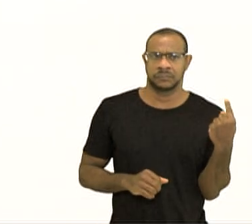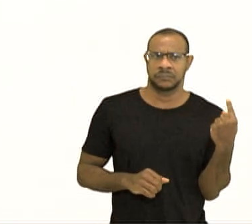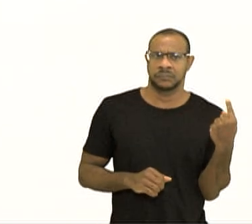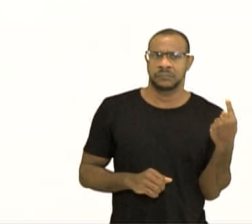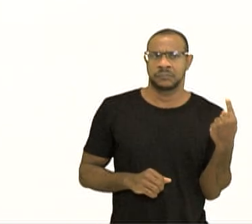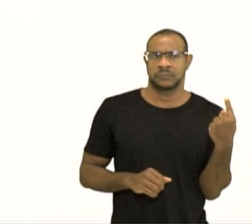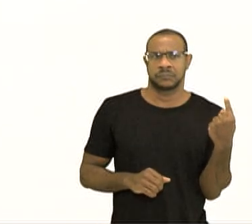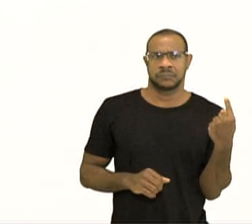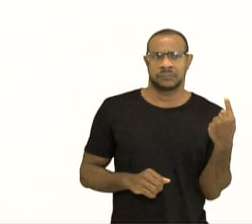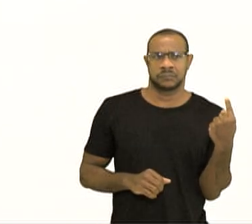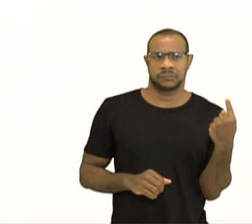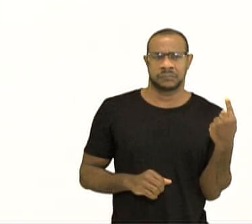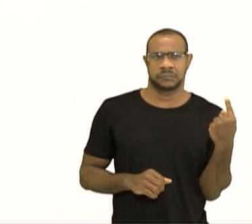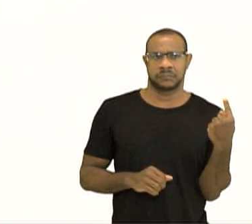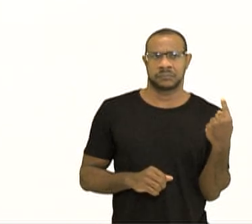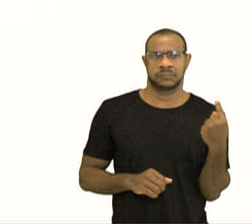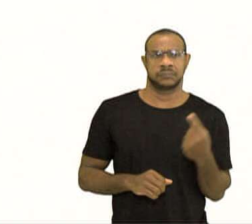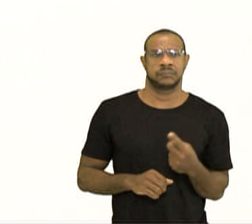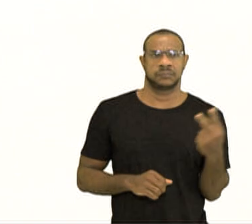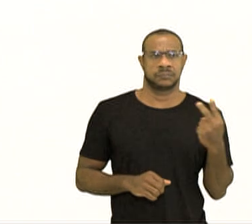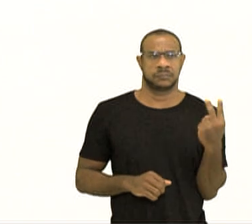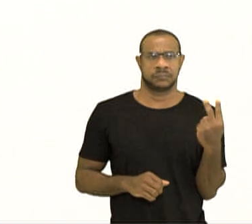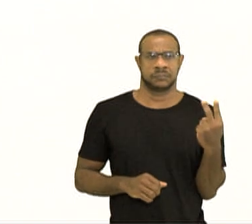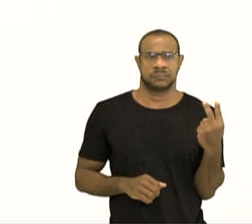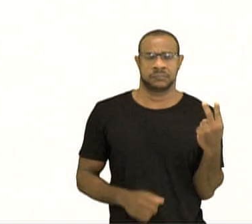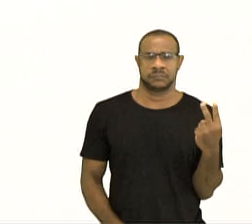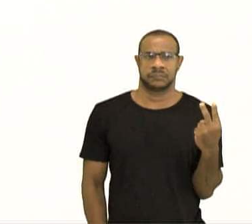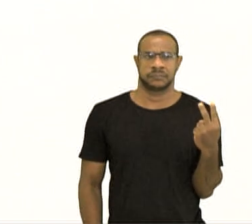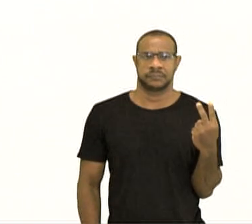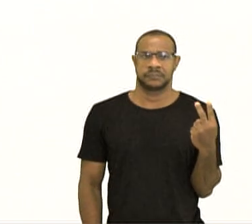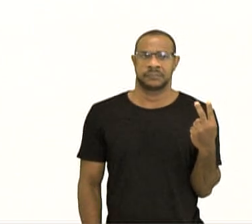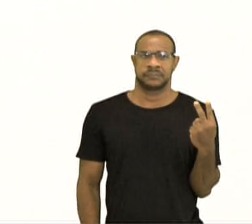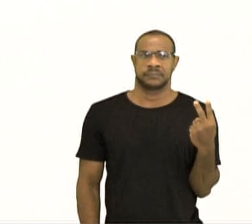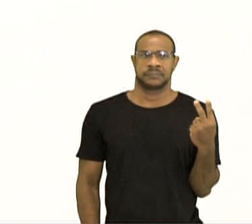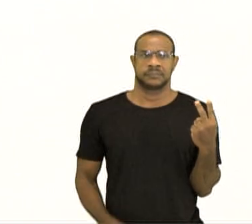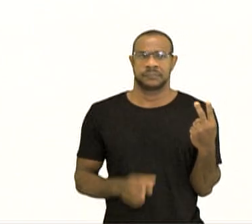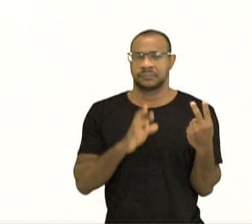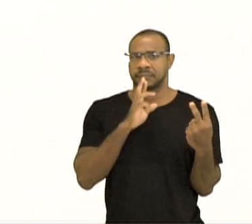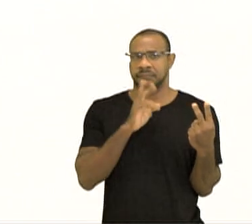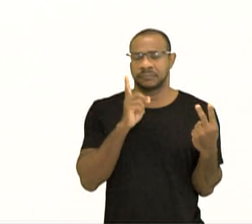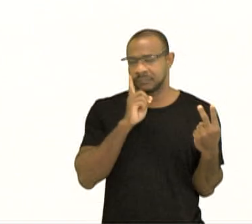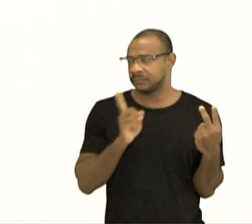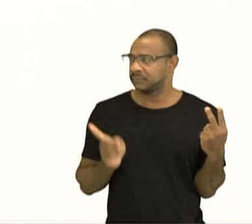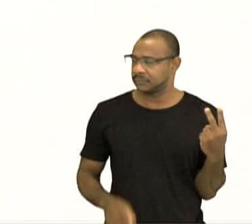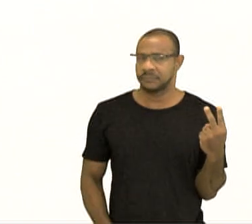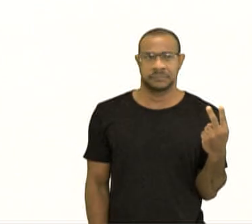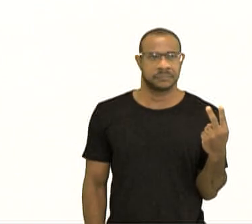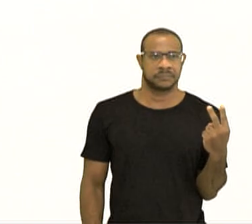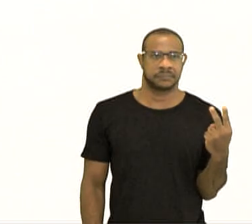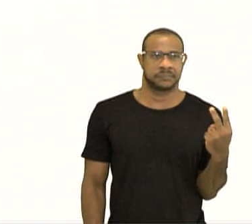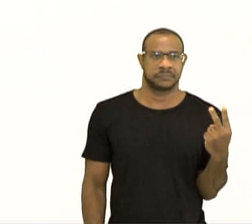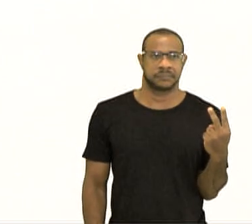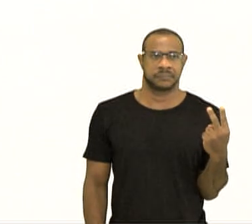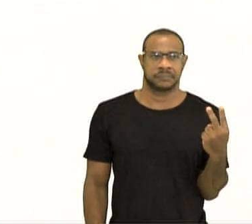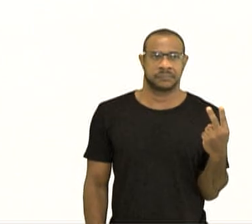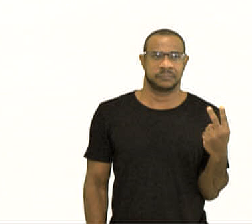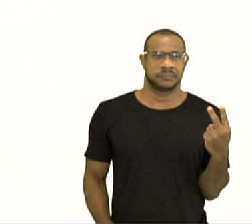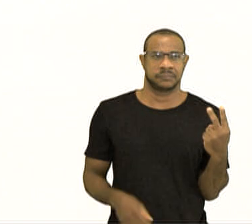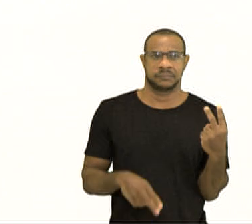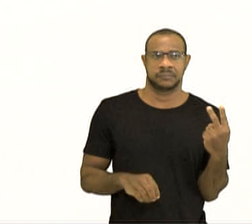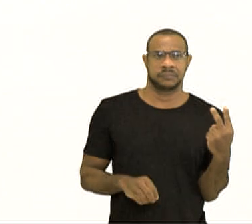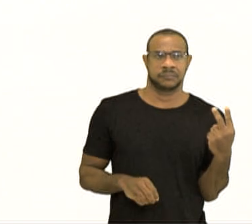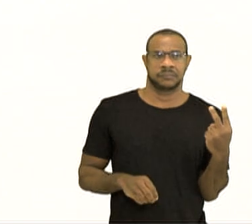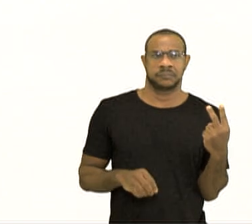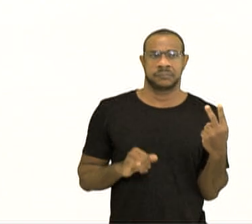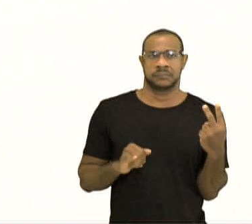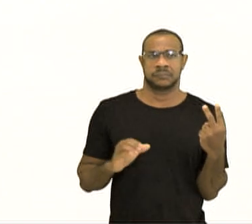years old. Number 2. Can you go diving if you have health problems? No, I can't, because you have to